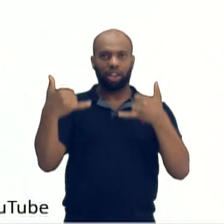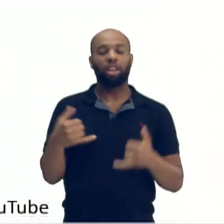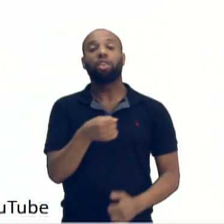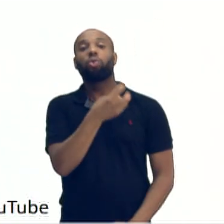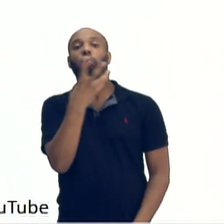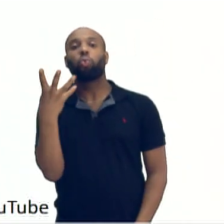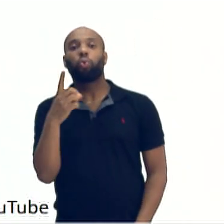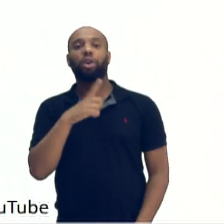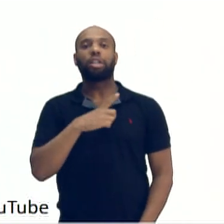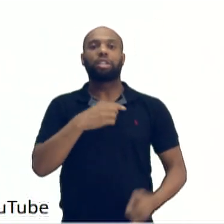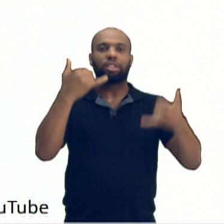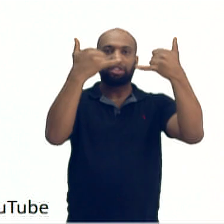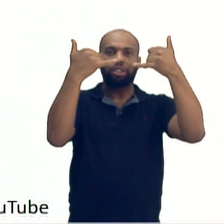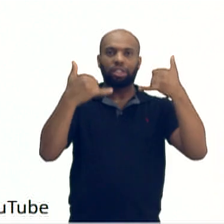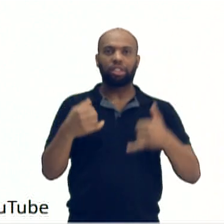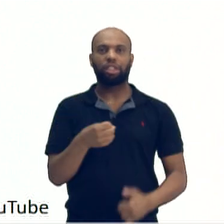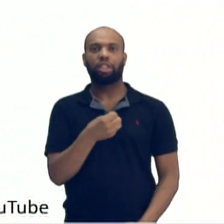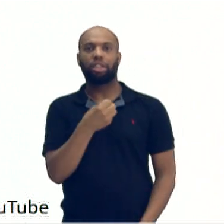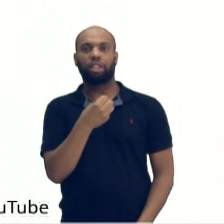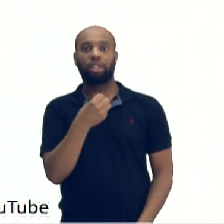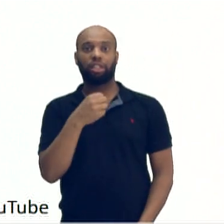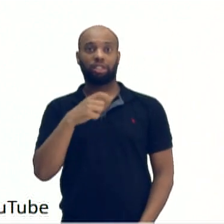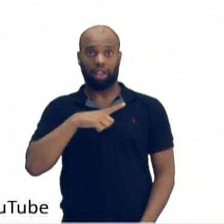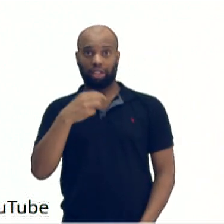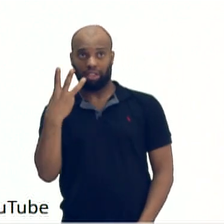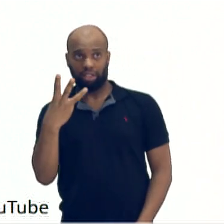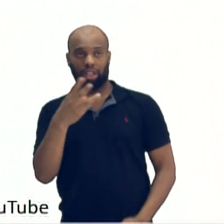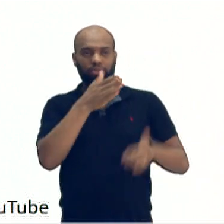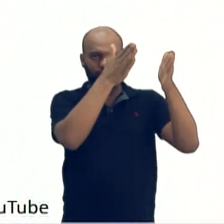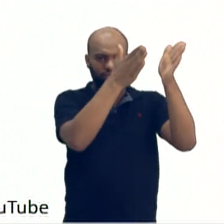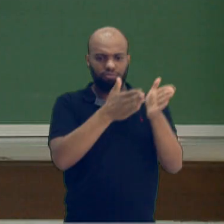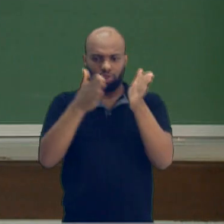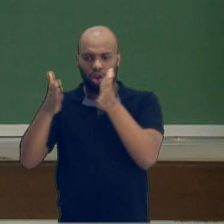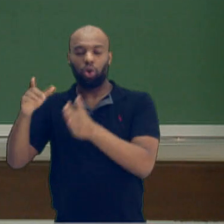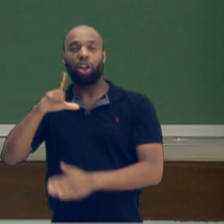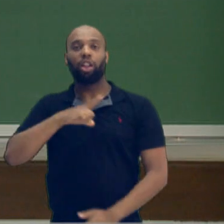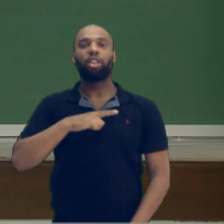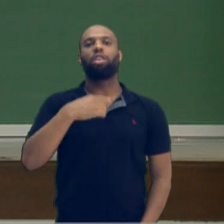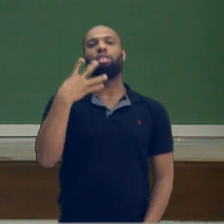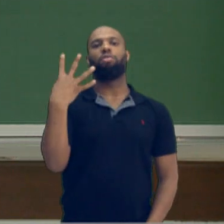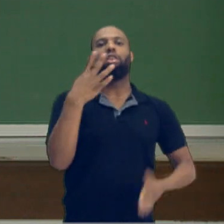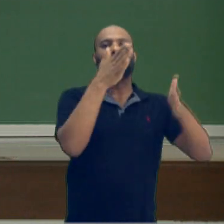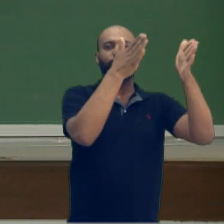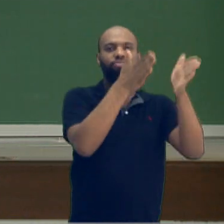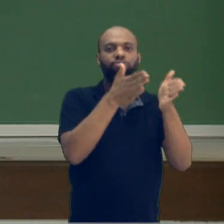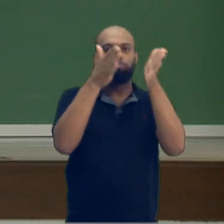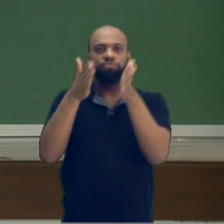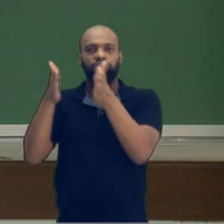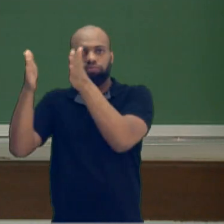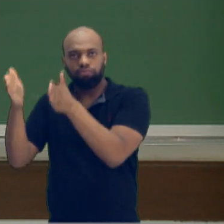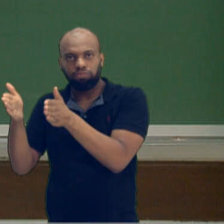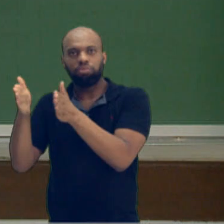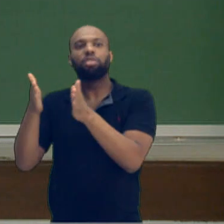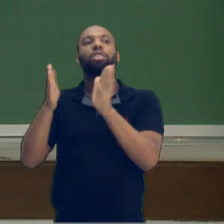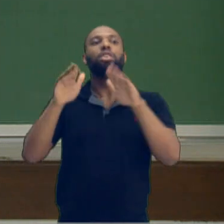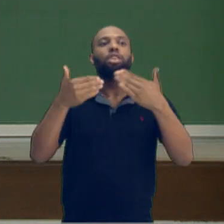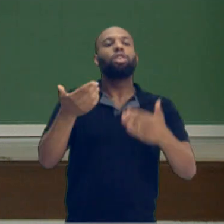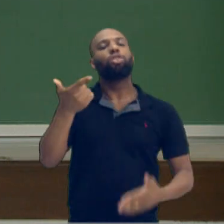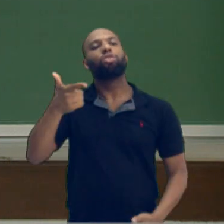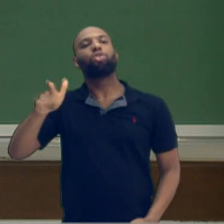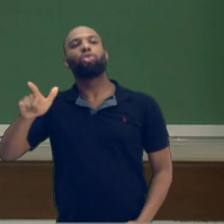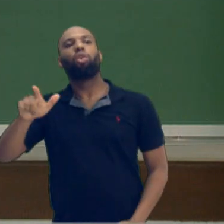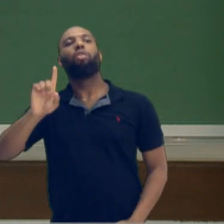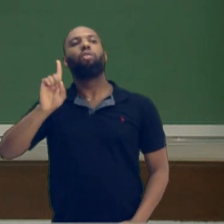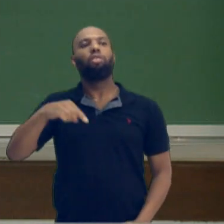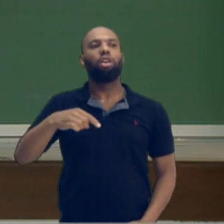aqui? 3 linhas e quantas colunas? 1, 2, 3, 4 colunas. Então, ela vai ter, de novo, uma matriz